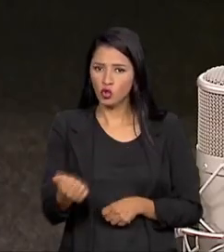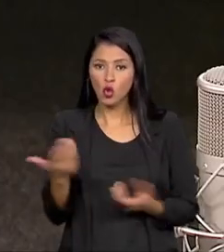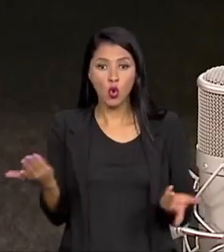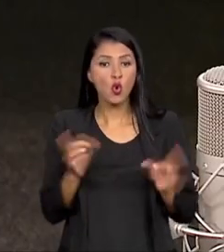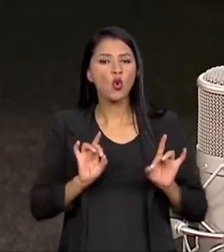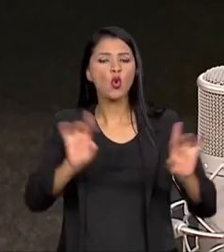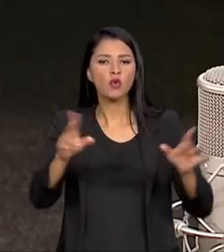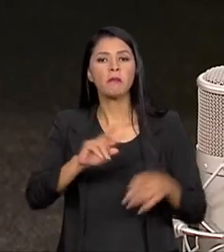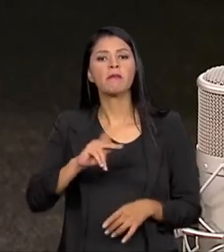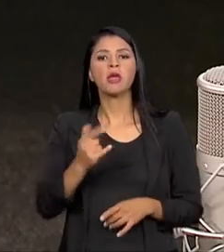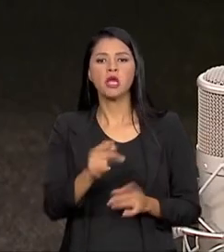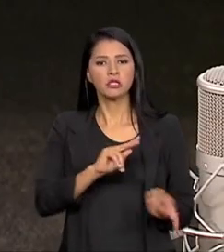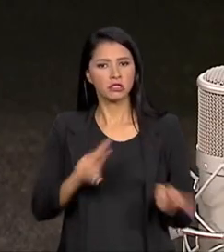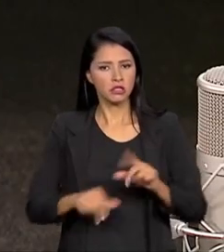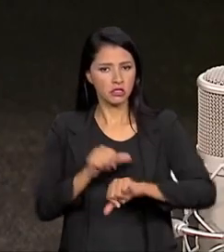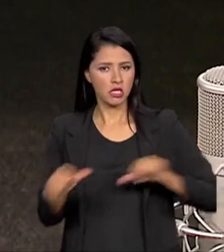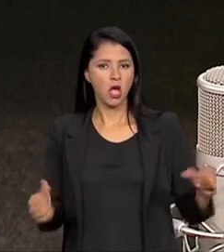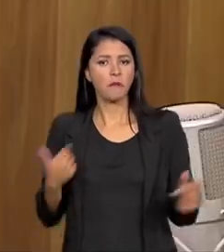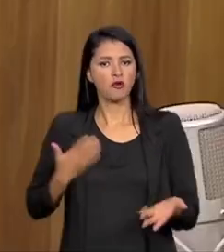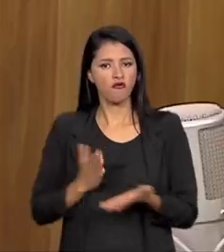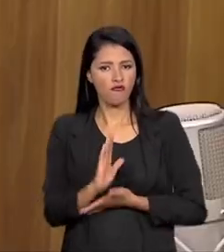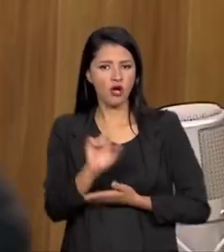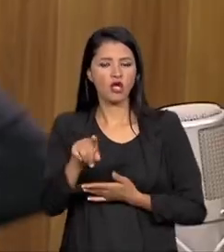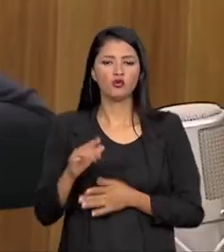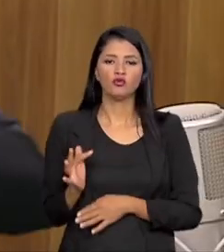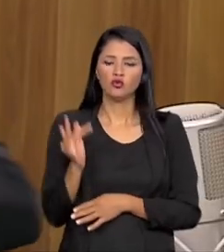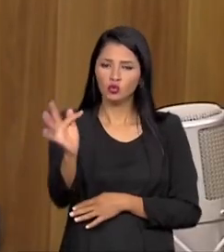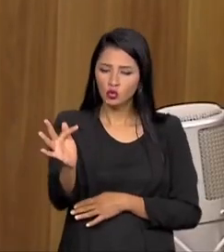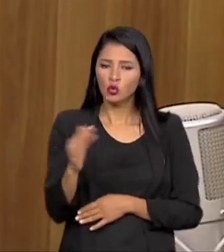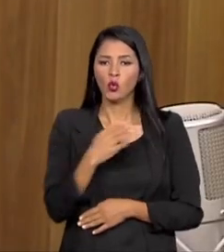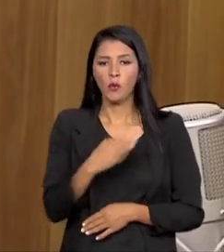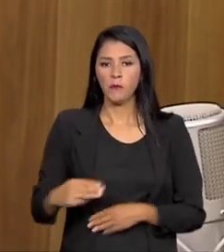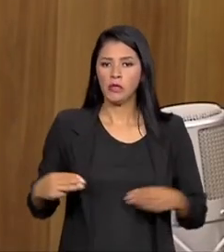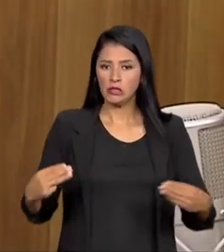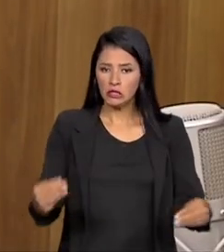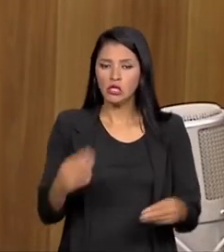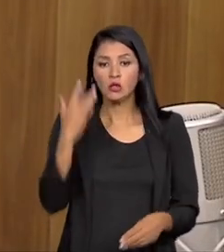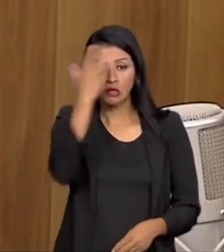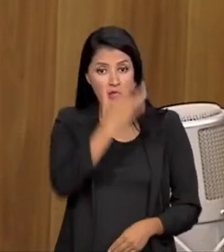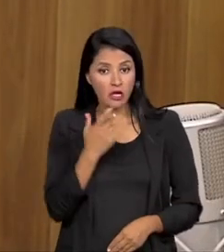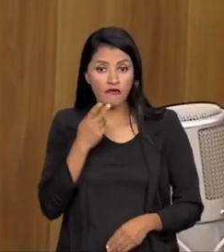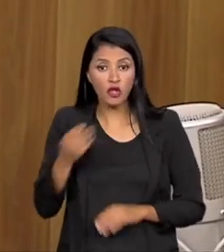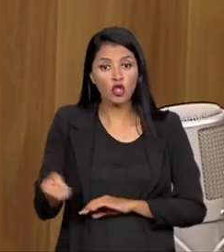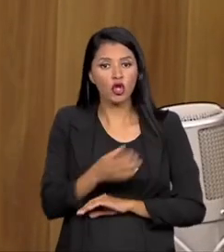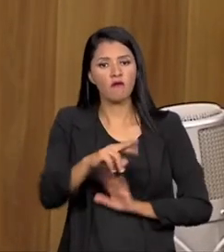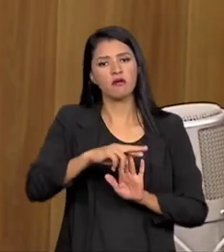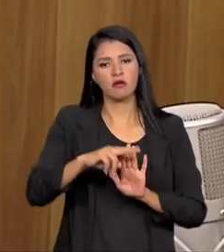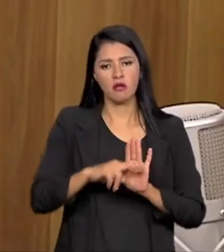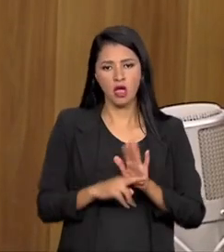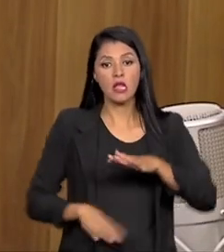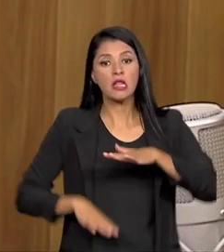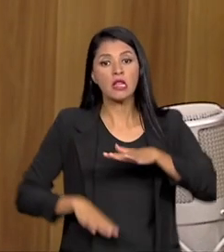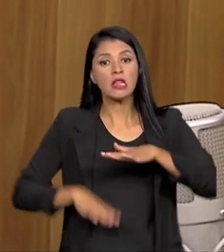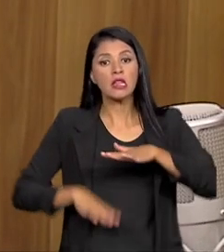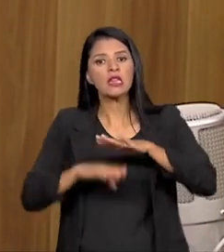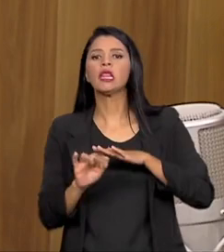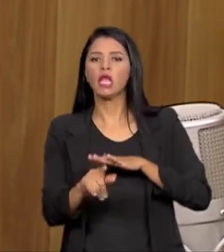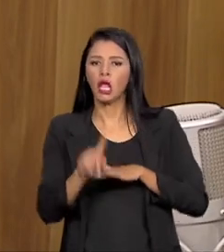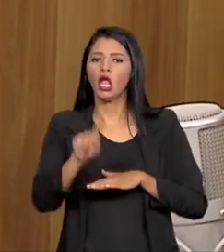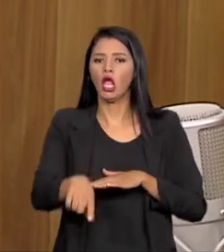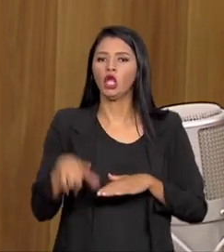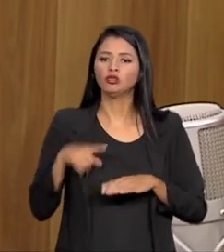diapec da transição é aprovada na Câmara futuro Ministro da Economia Fernando Haddad diz que nova regra para teto do gastos